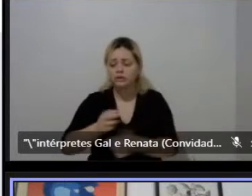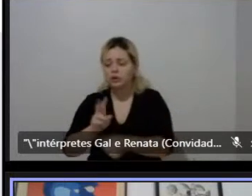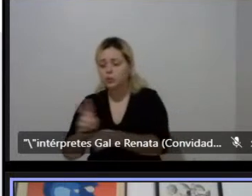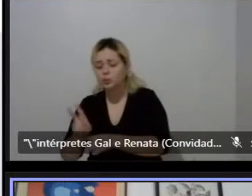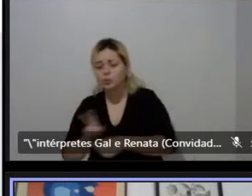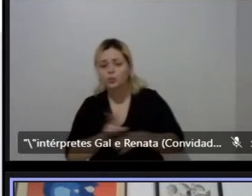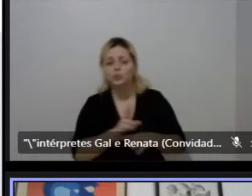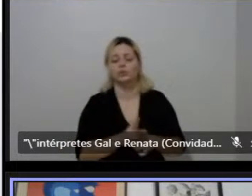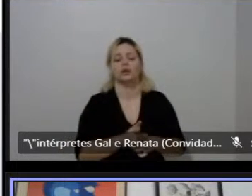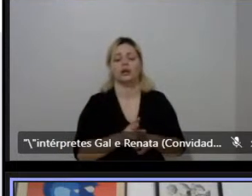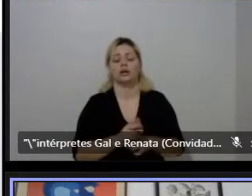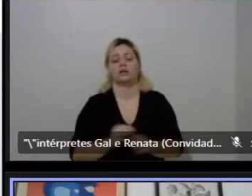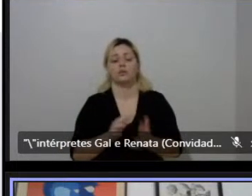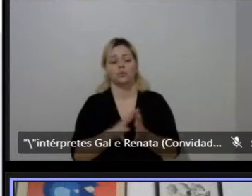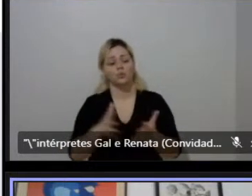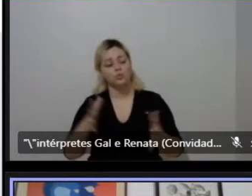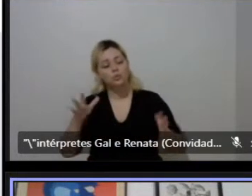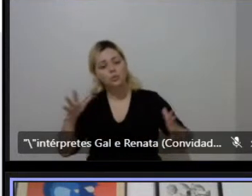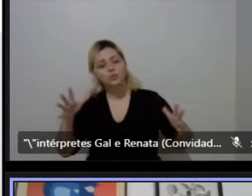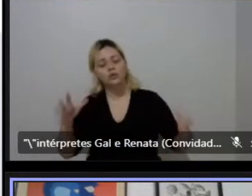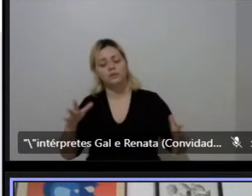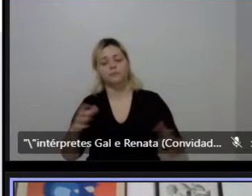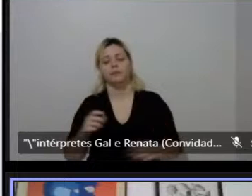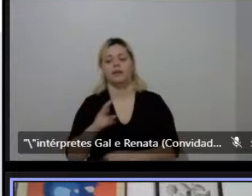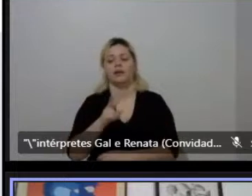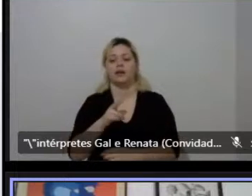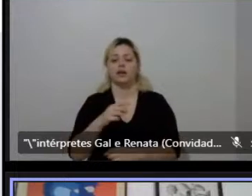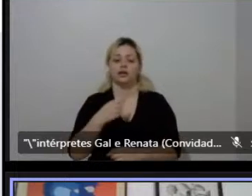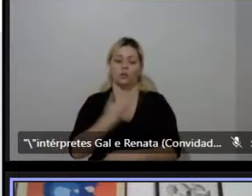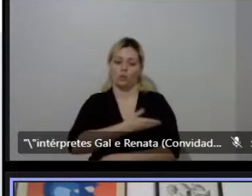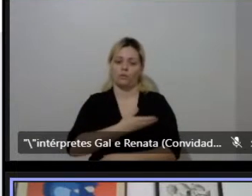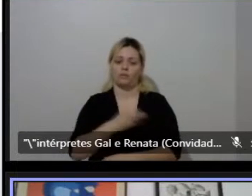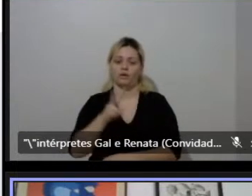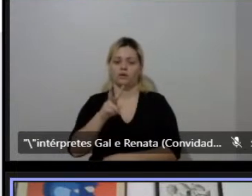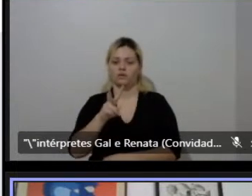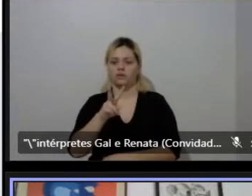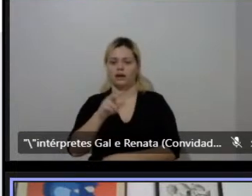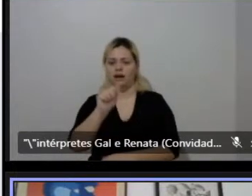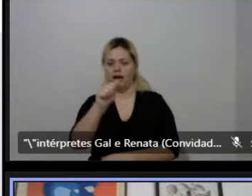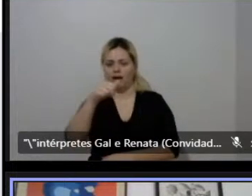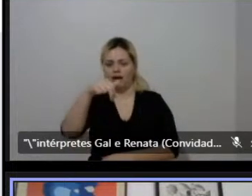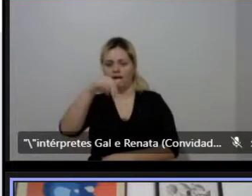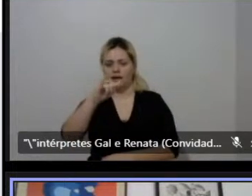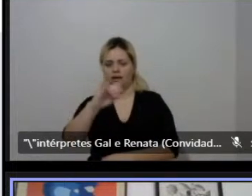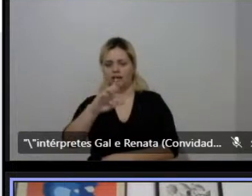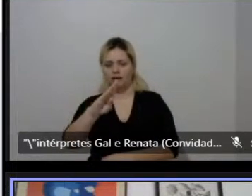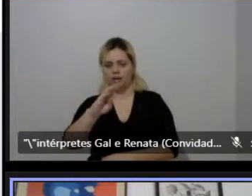a uma dimensão que o Aníbal Quijano vai discutir da colonialidade de poder, que